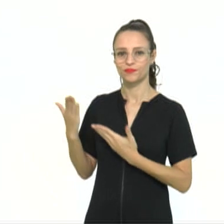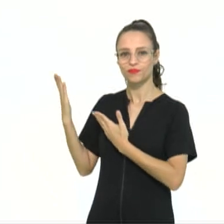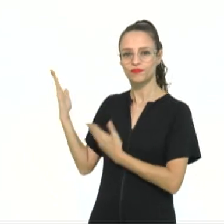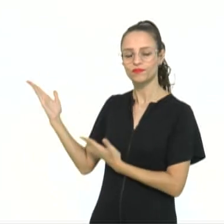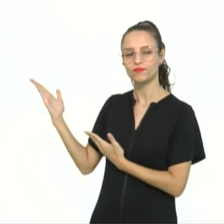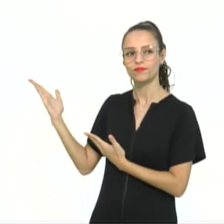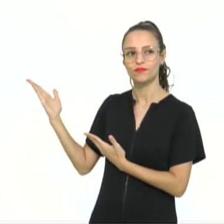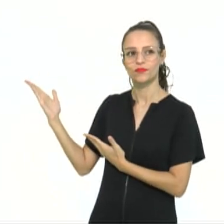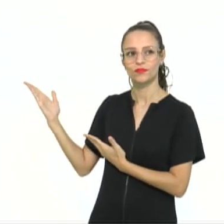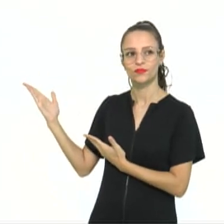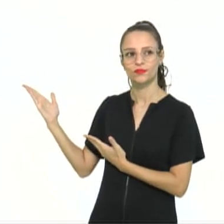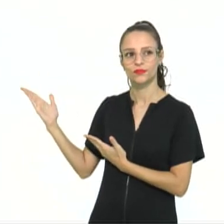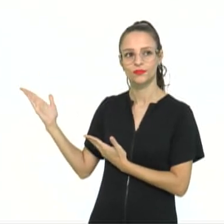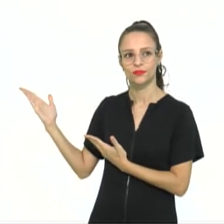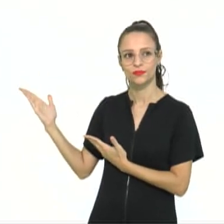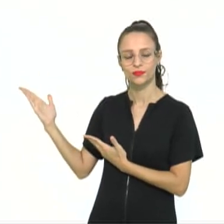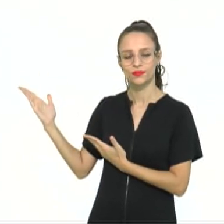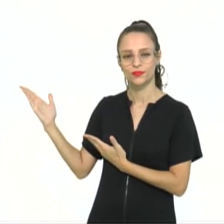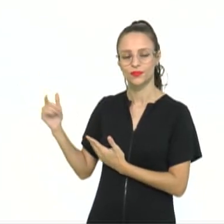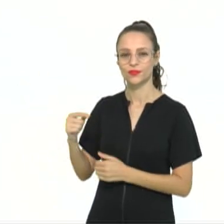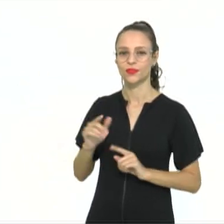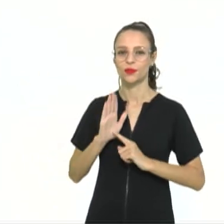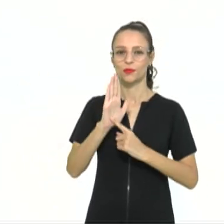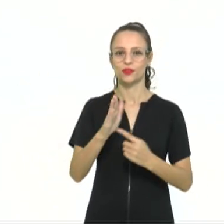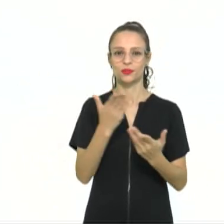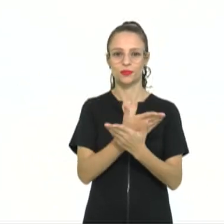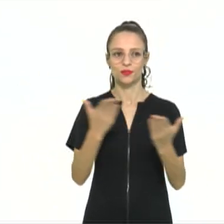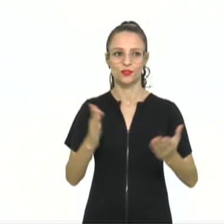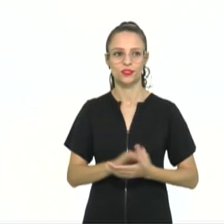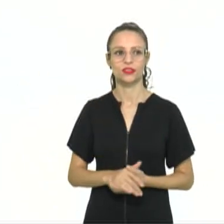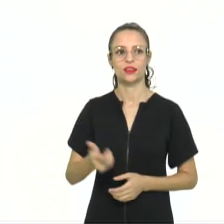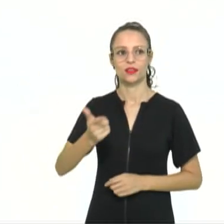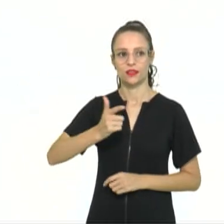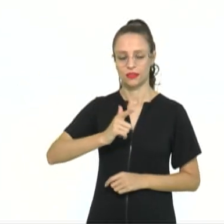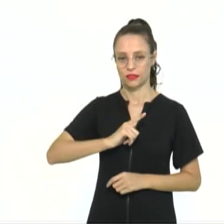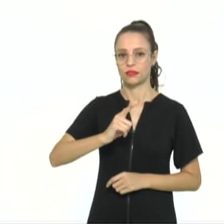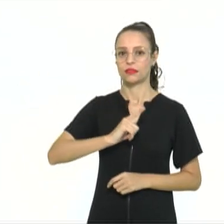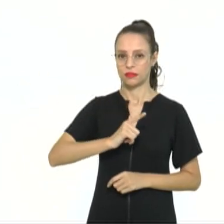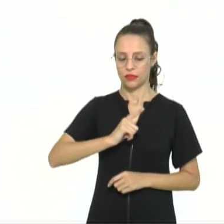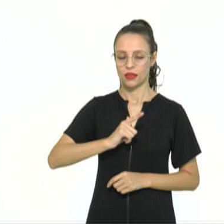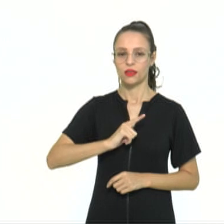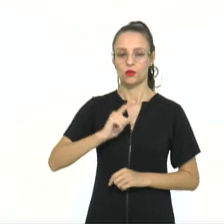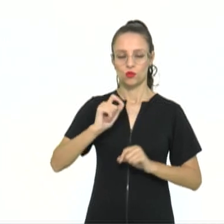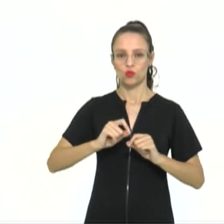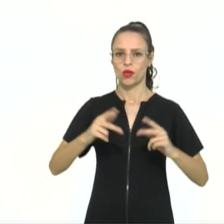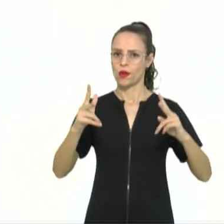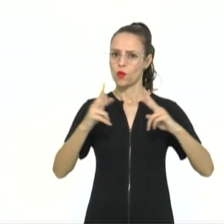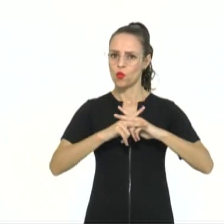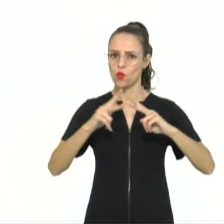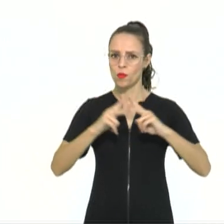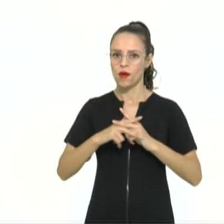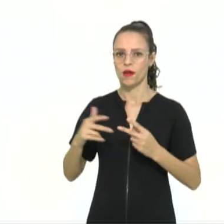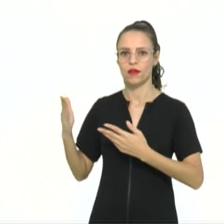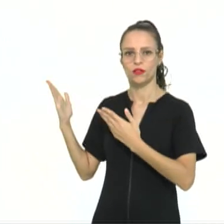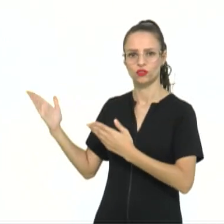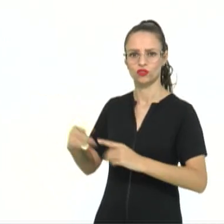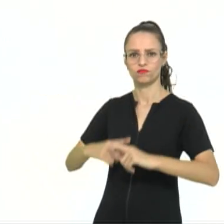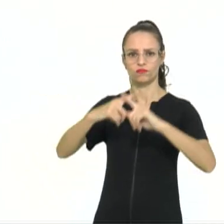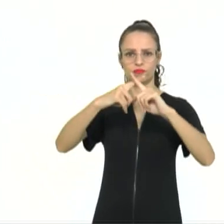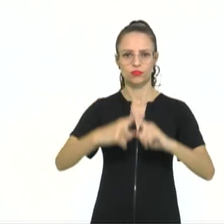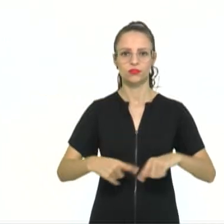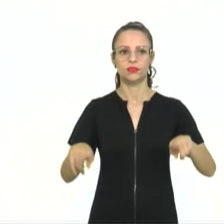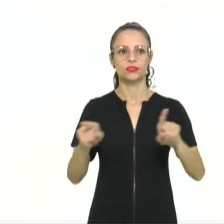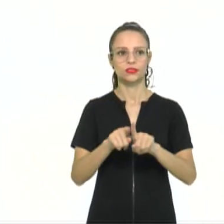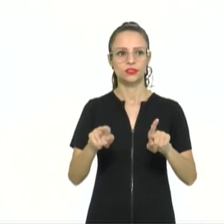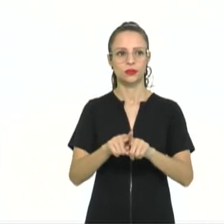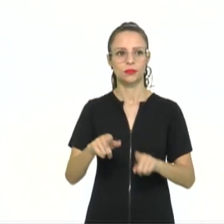aqui nessas duas animações aqui para vocês, né? Então existe a forma de combate, né? Aqui já apresentada, assim como